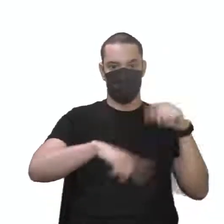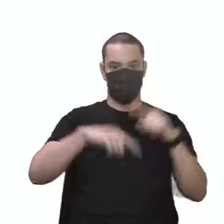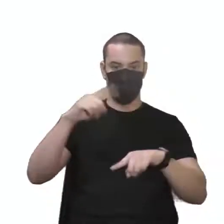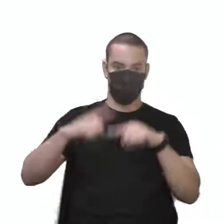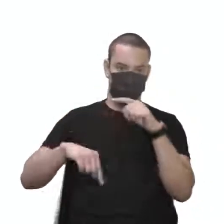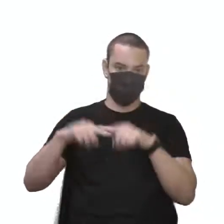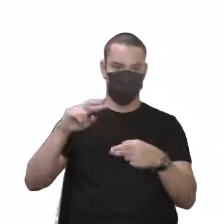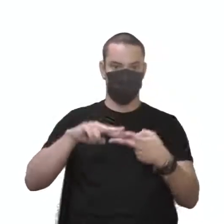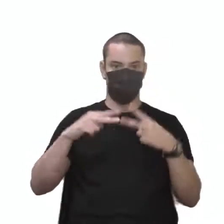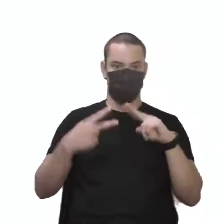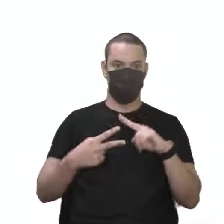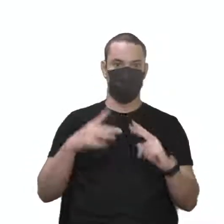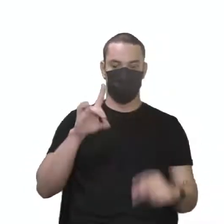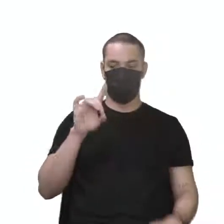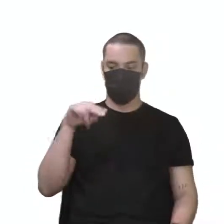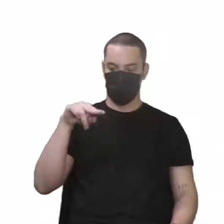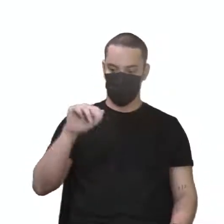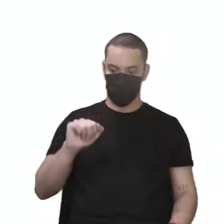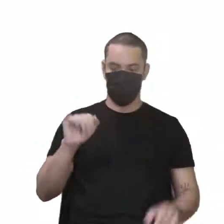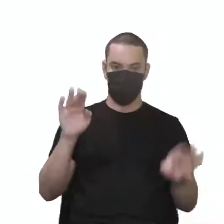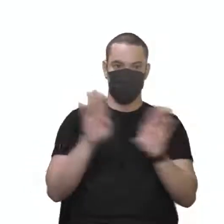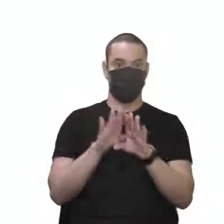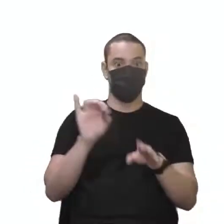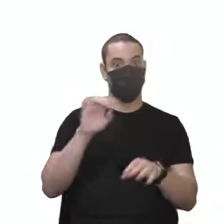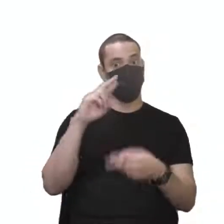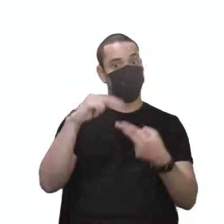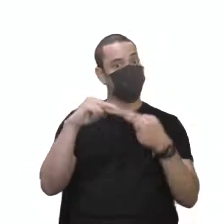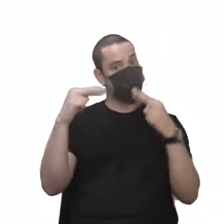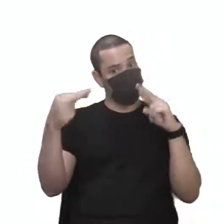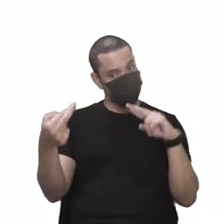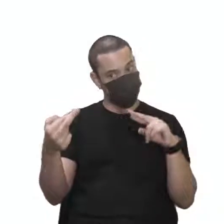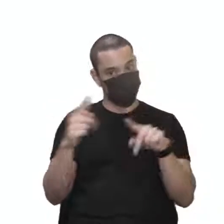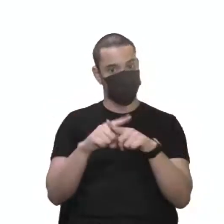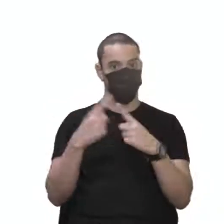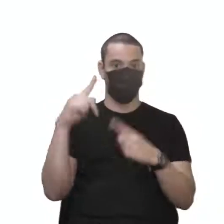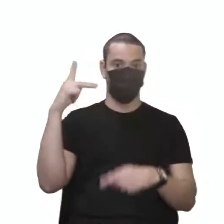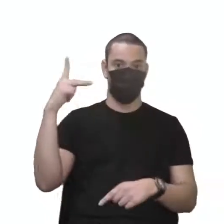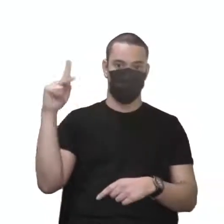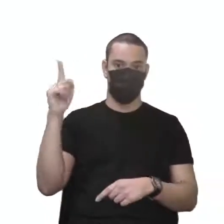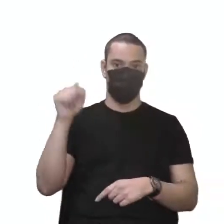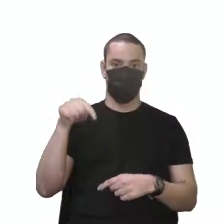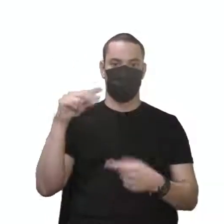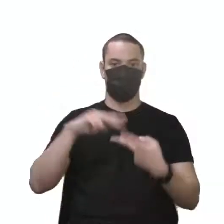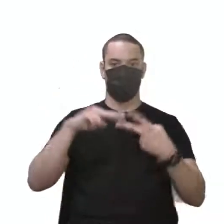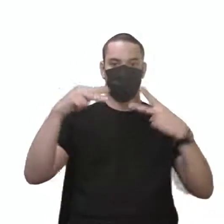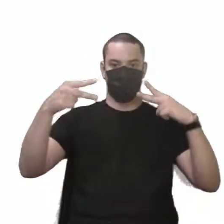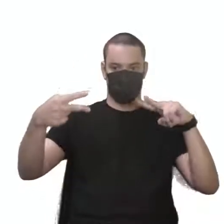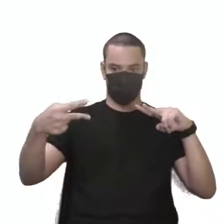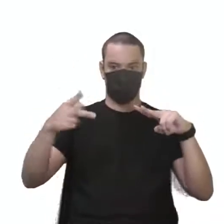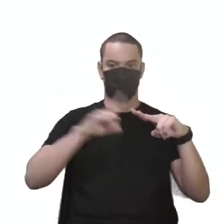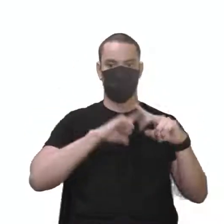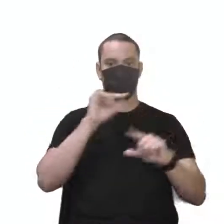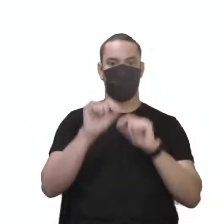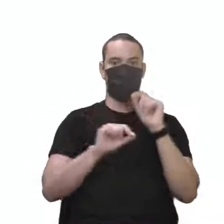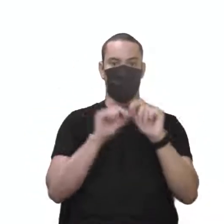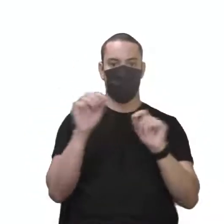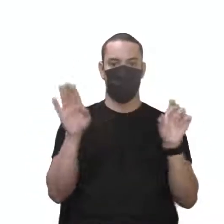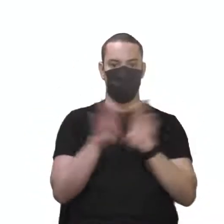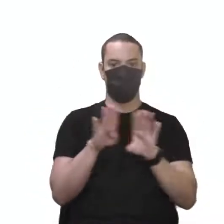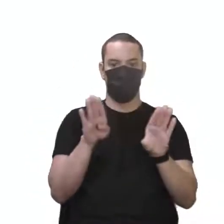genético, DNA, ou pode ser RNA, professora? Pode, mas bacteriófago tem o DNA. Nós temos aqui